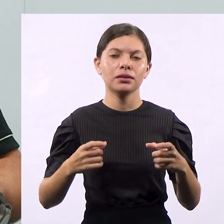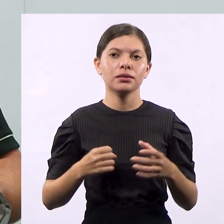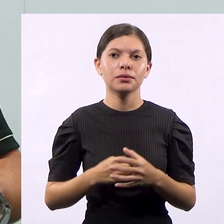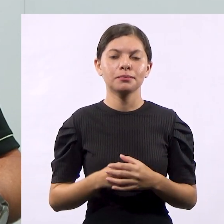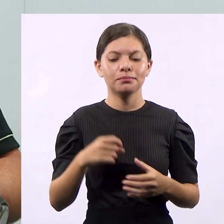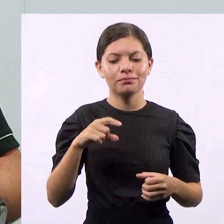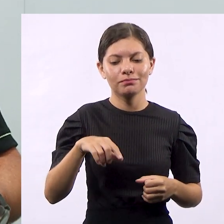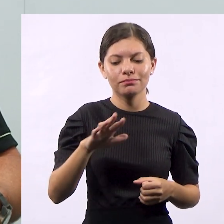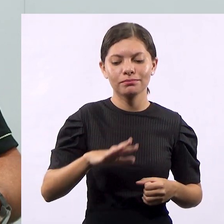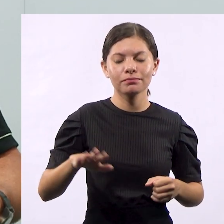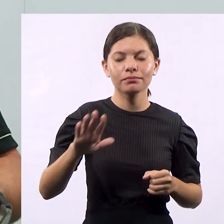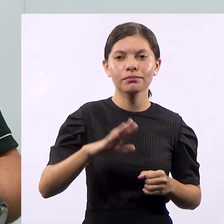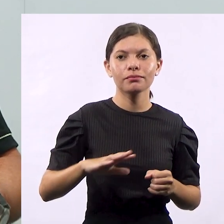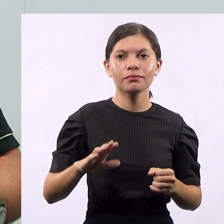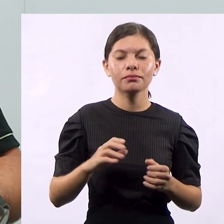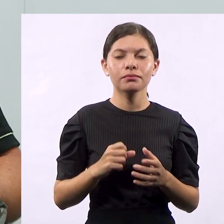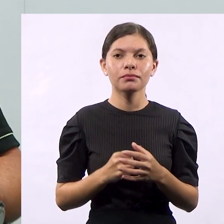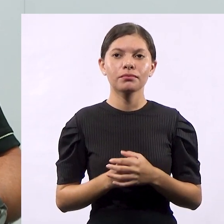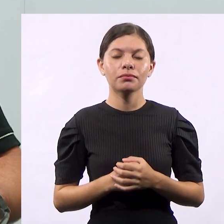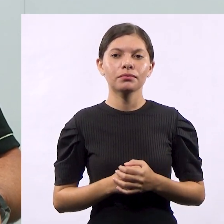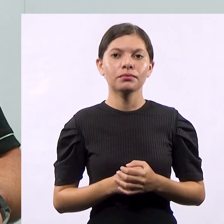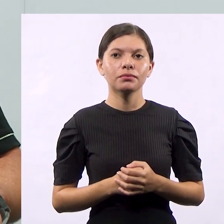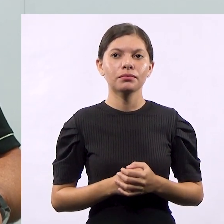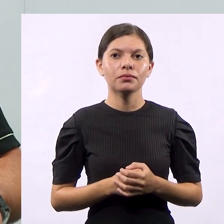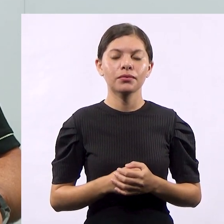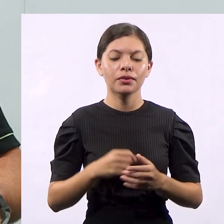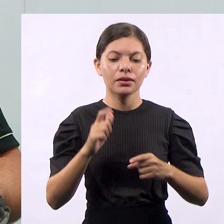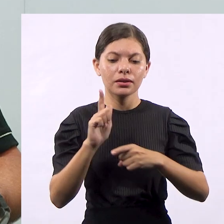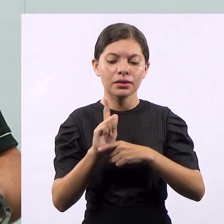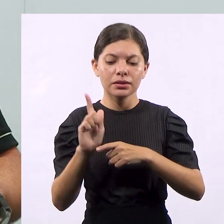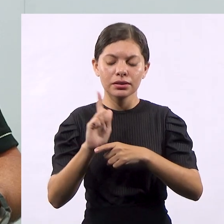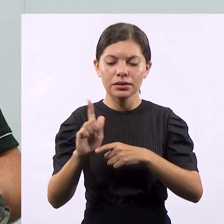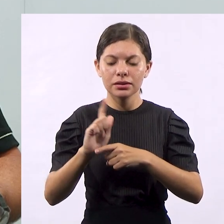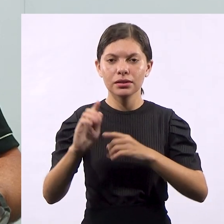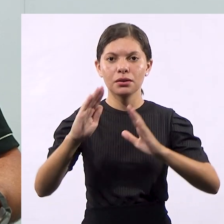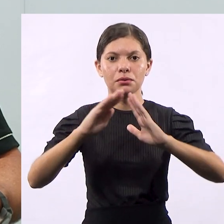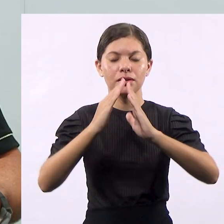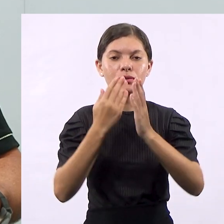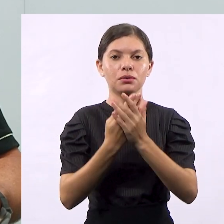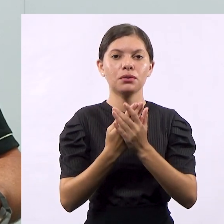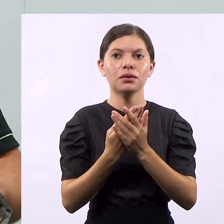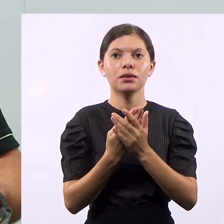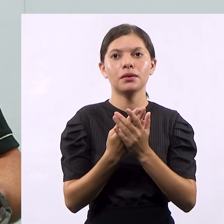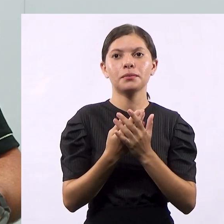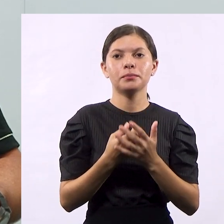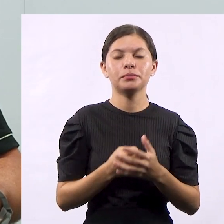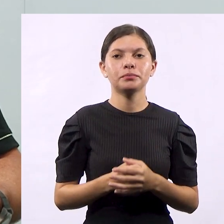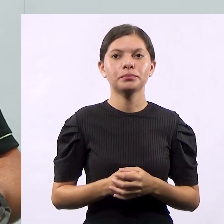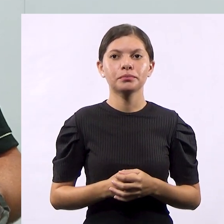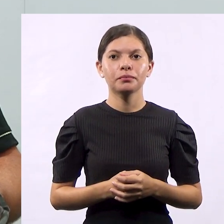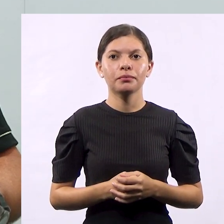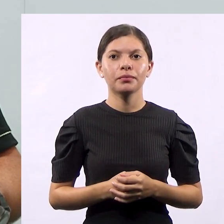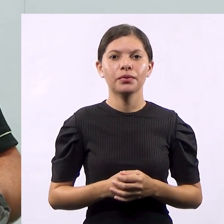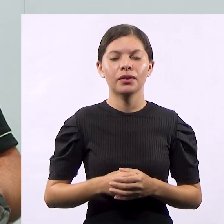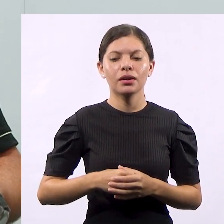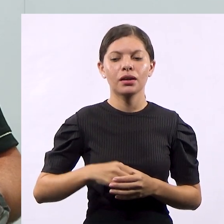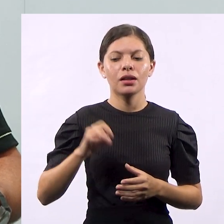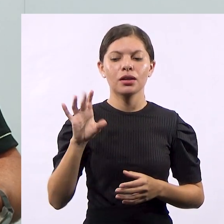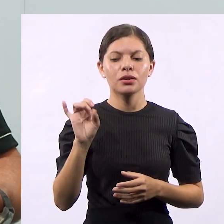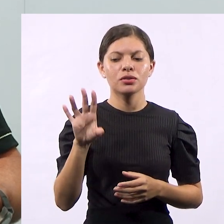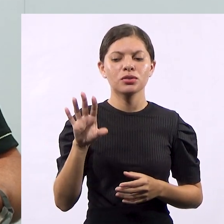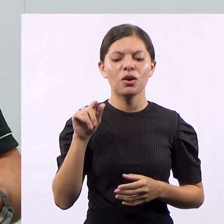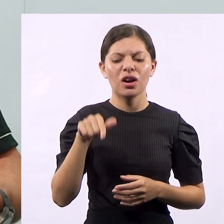ou estaduais, né, que recaem sobre a atividade educacional. Então, a gestão da escola, a gestão escolar, ela não